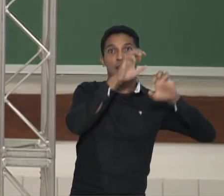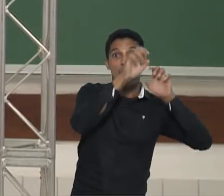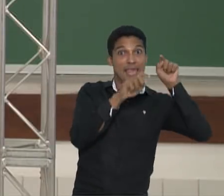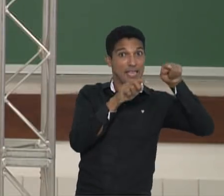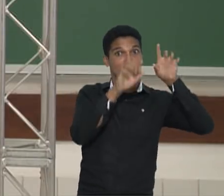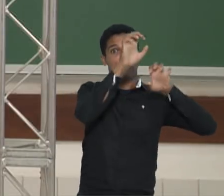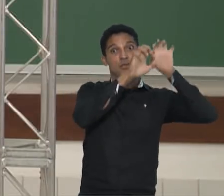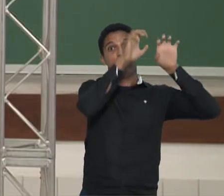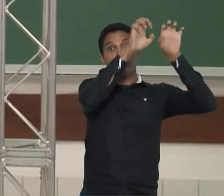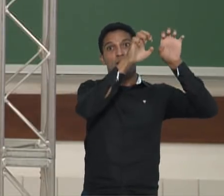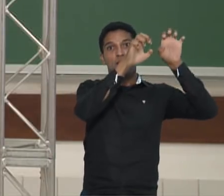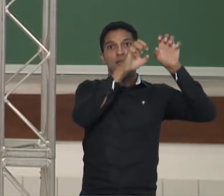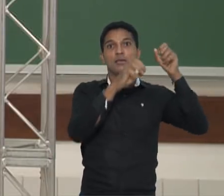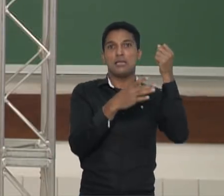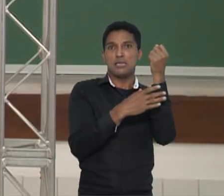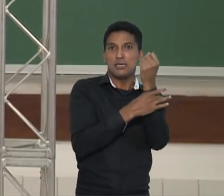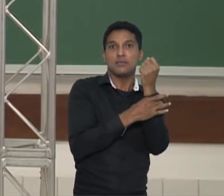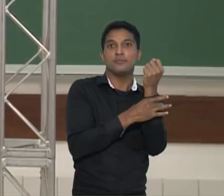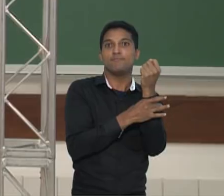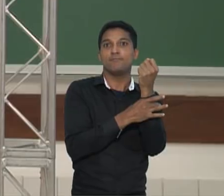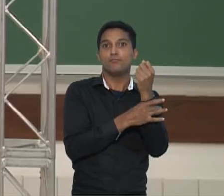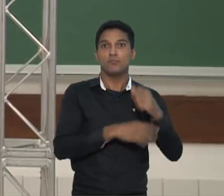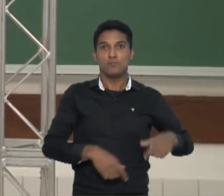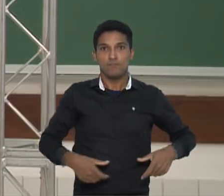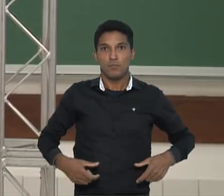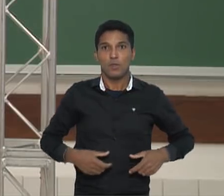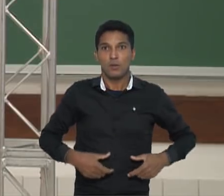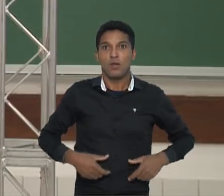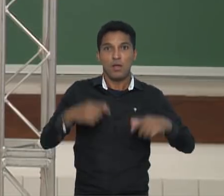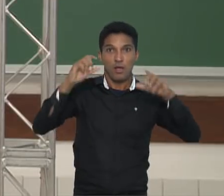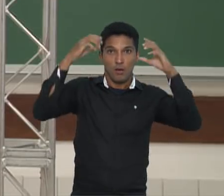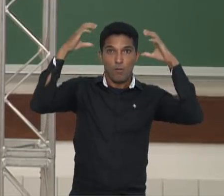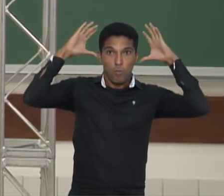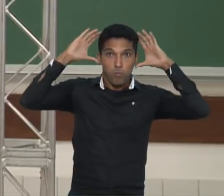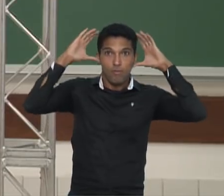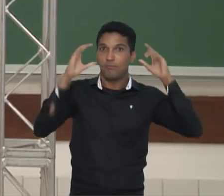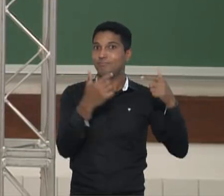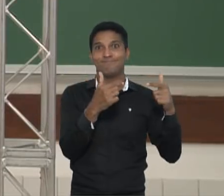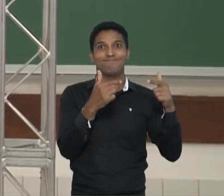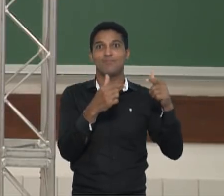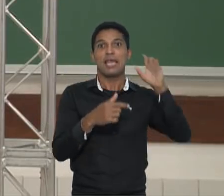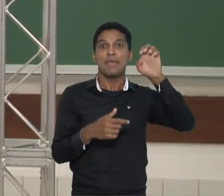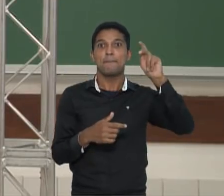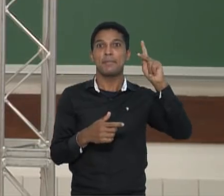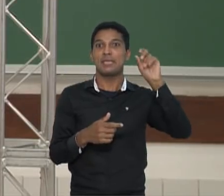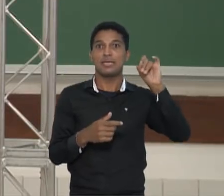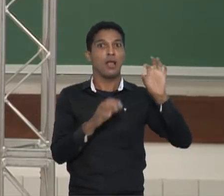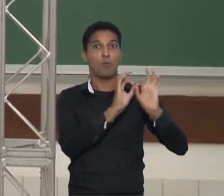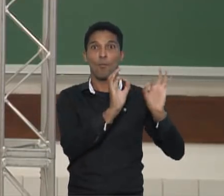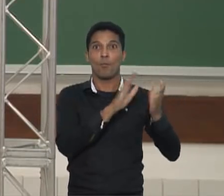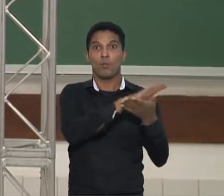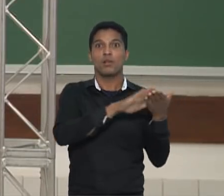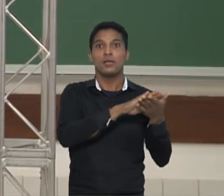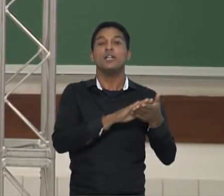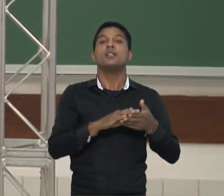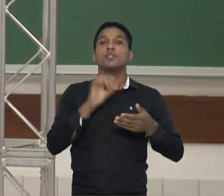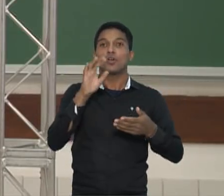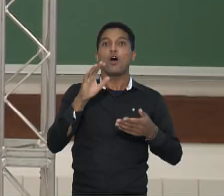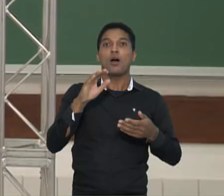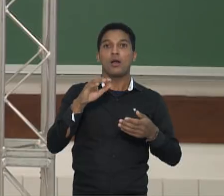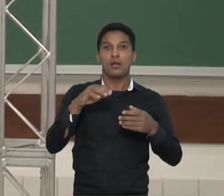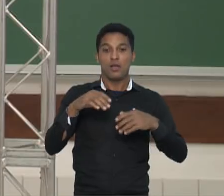proteção. A única proteção que ele tem é um colchão colocado na base da parede. Então, se